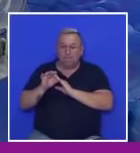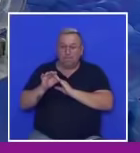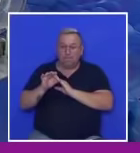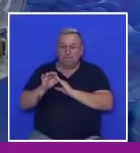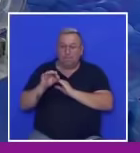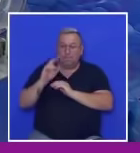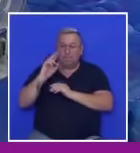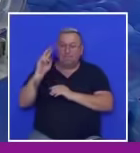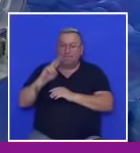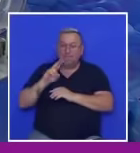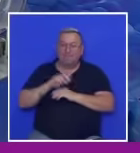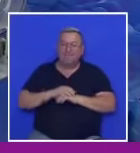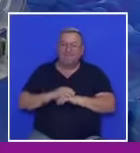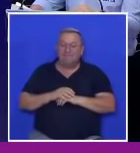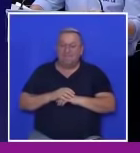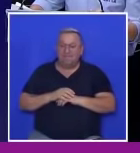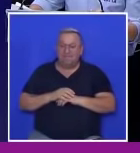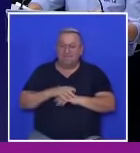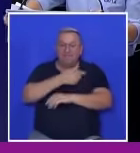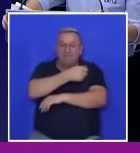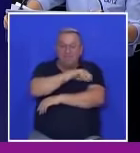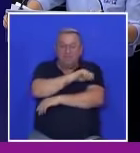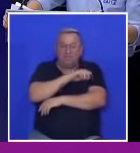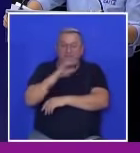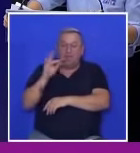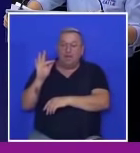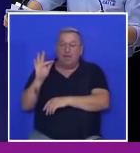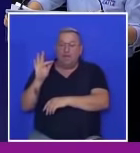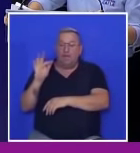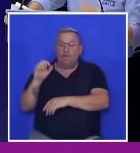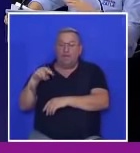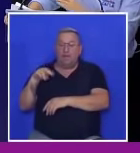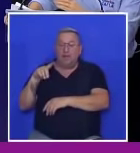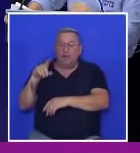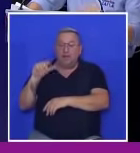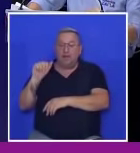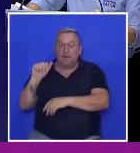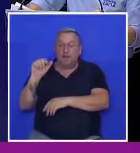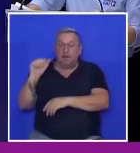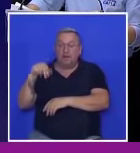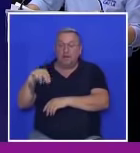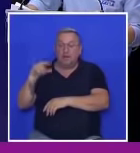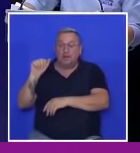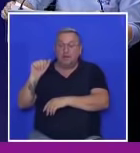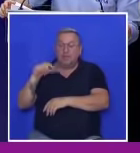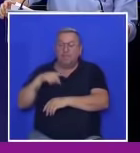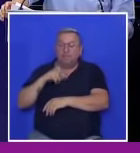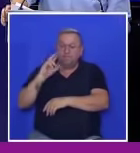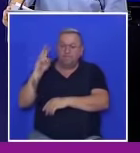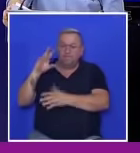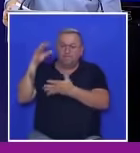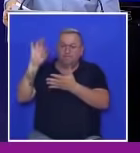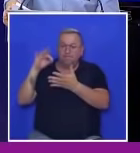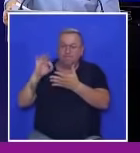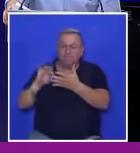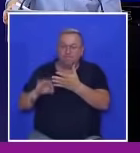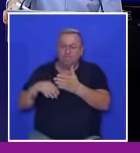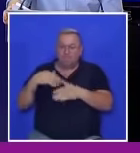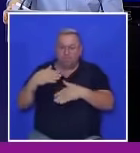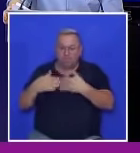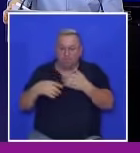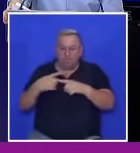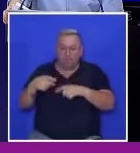de olho na nossa transmissão. As auditoras populares Fernanda Drago e Ana Beatriz de Paulo estão aqui e vão conferir, validar cada procedimento